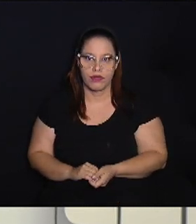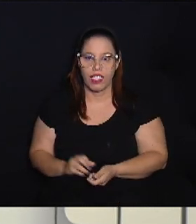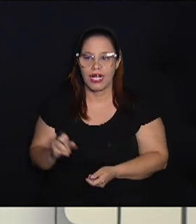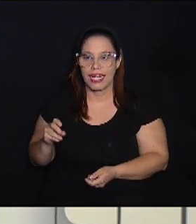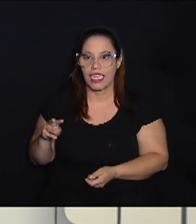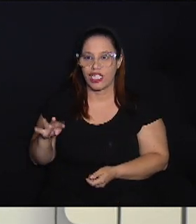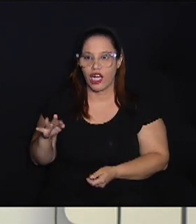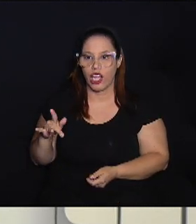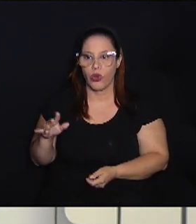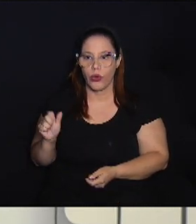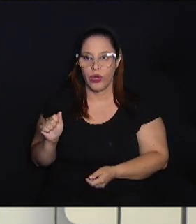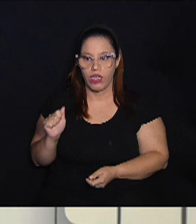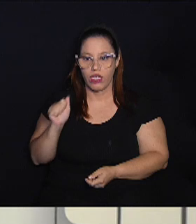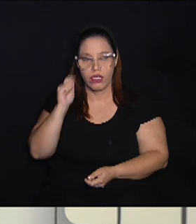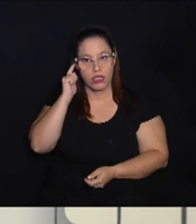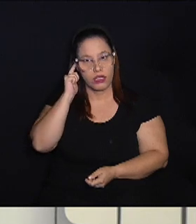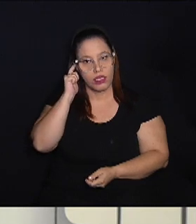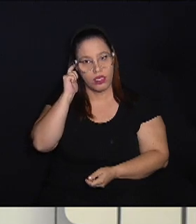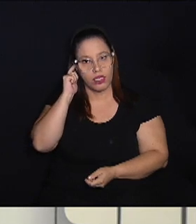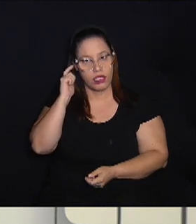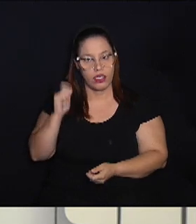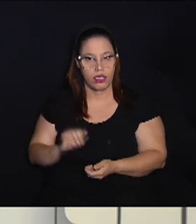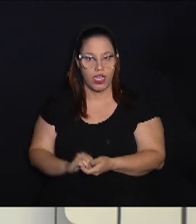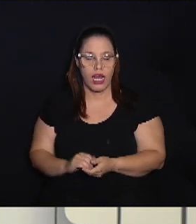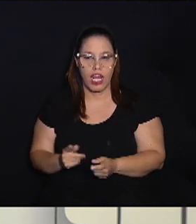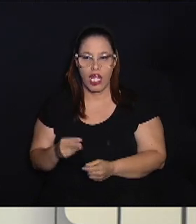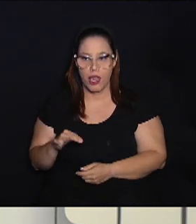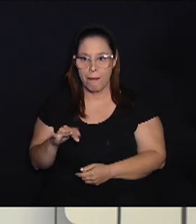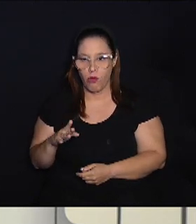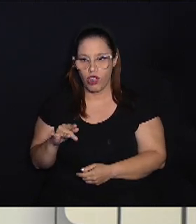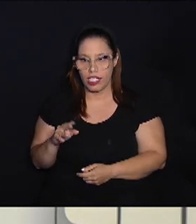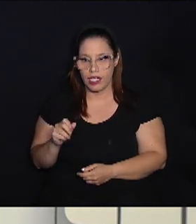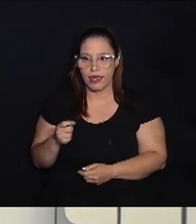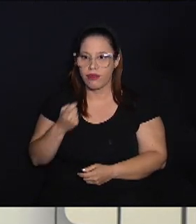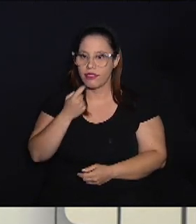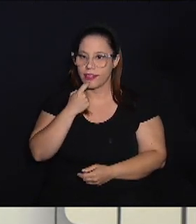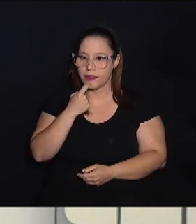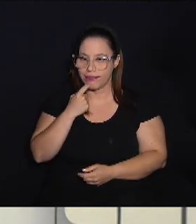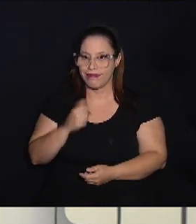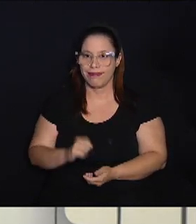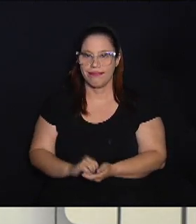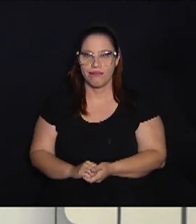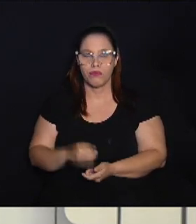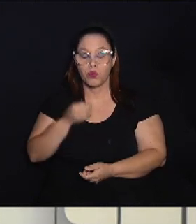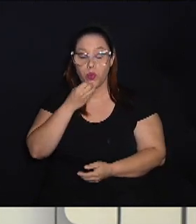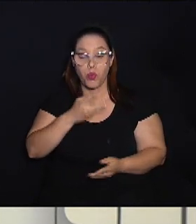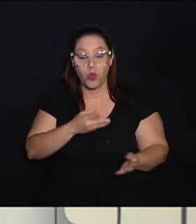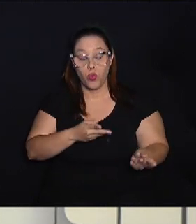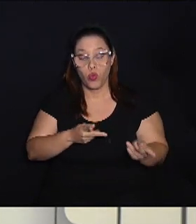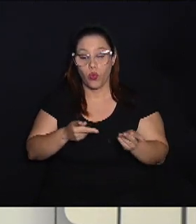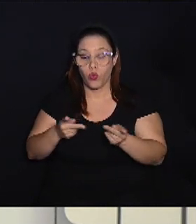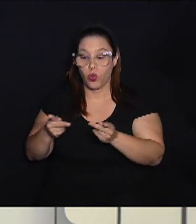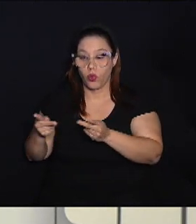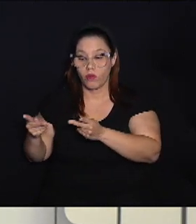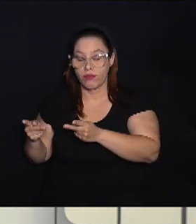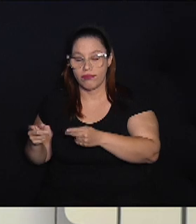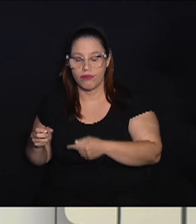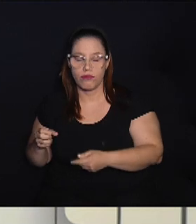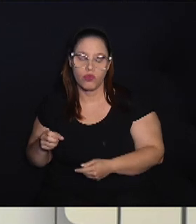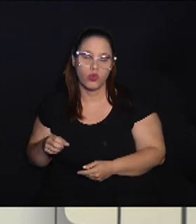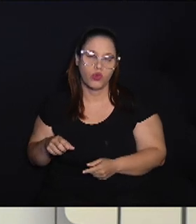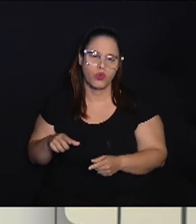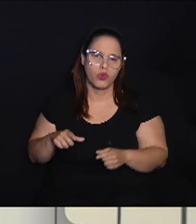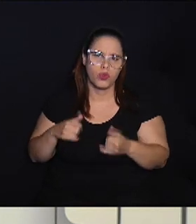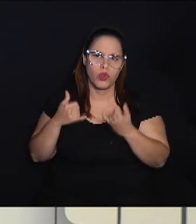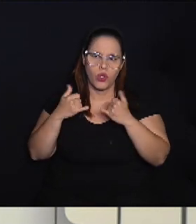Vizelli, que é a coordenadora do programa de imunização de Campinas. Bom, a gente segue aqui com as notícias da metrópole, mas